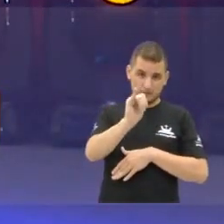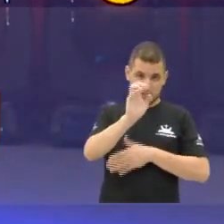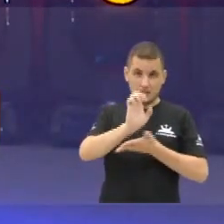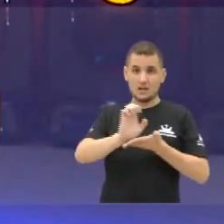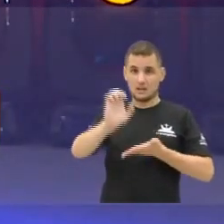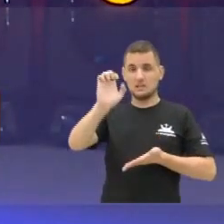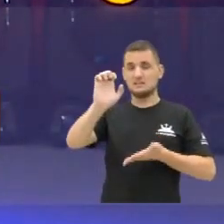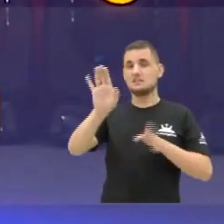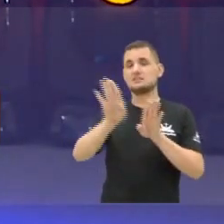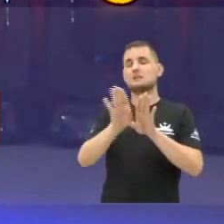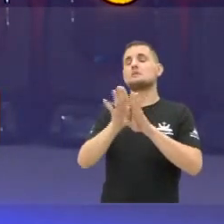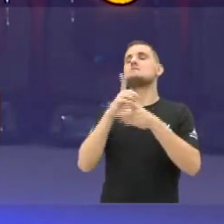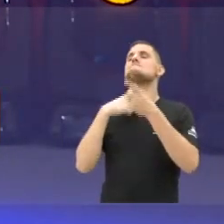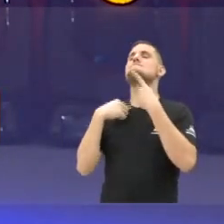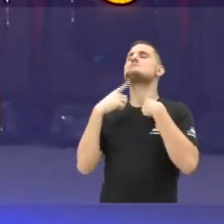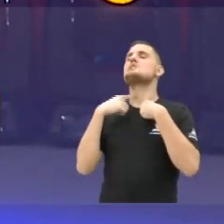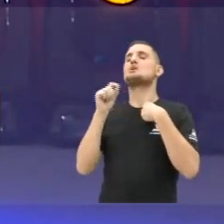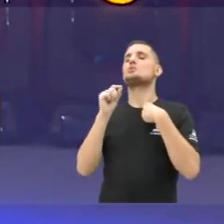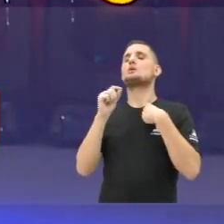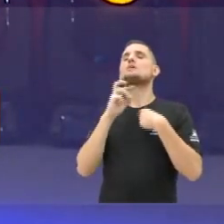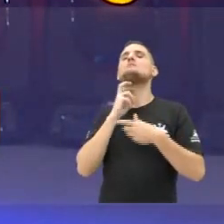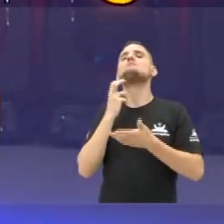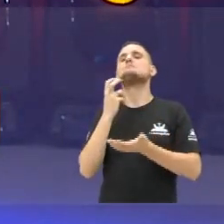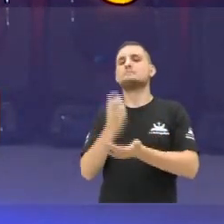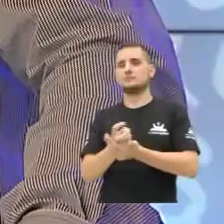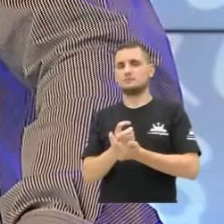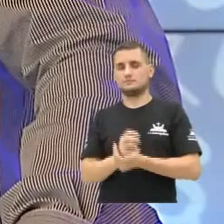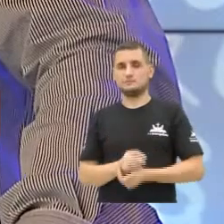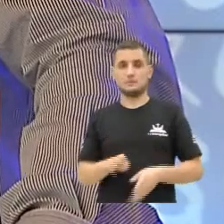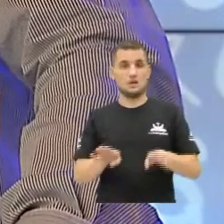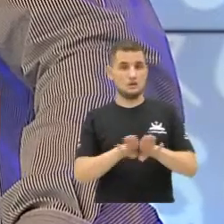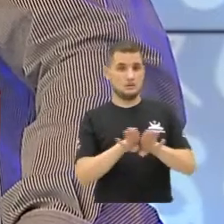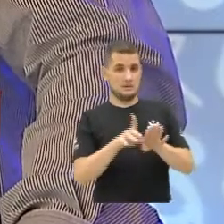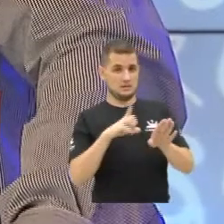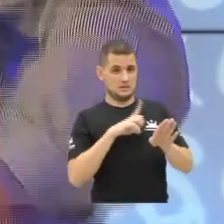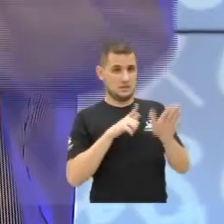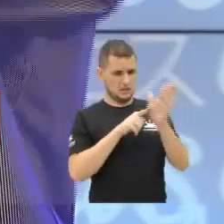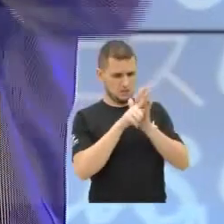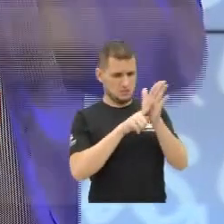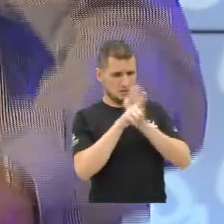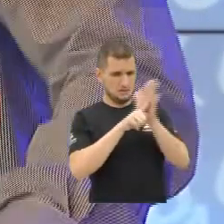Também há um dado da mesma universidade nos Estados Unidos, que no mundo todo,